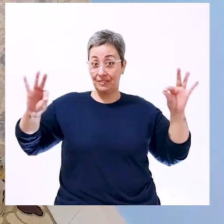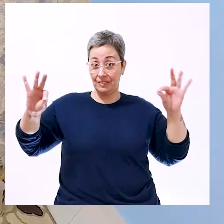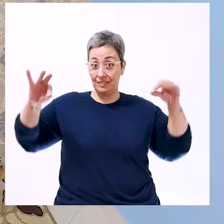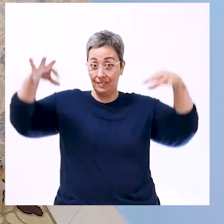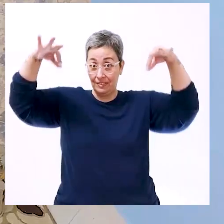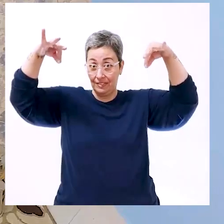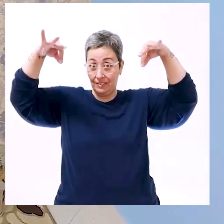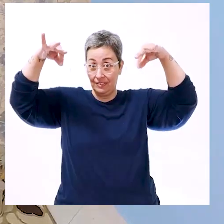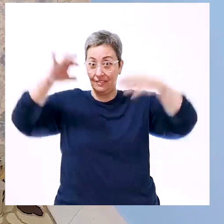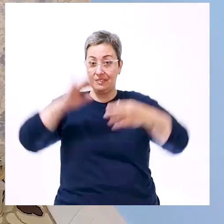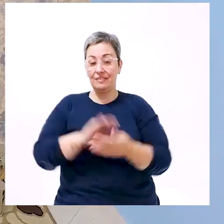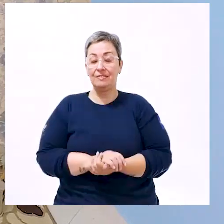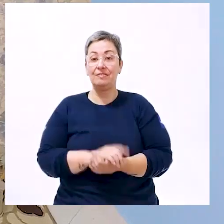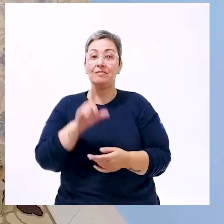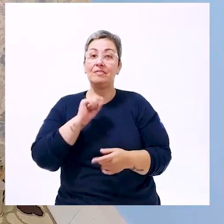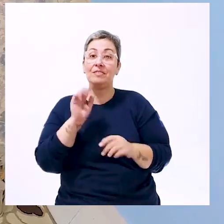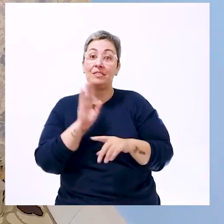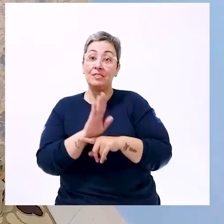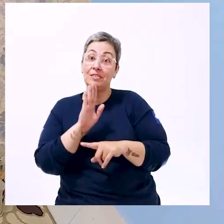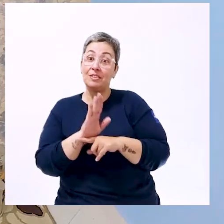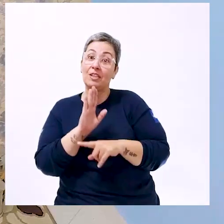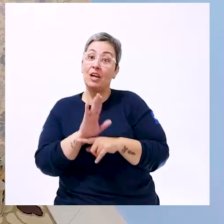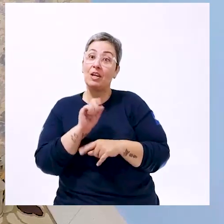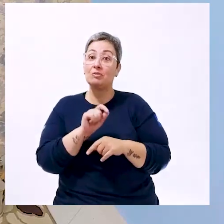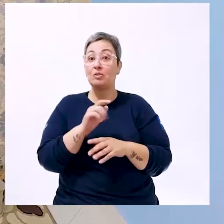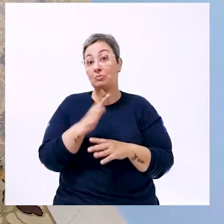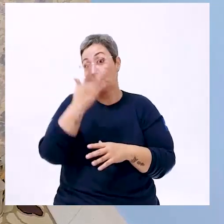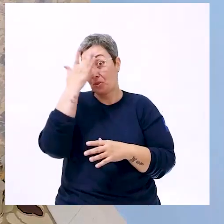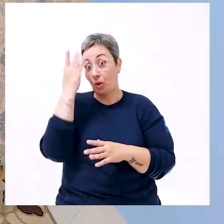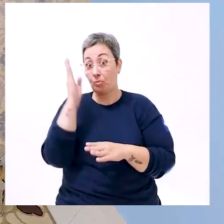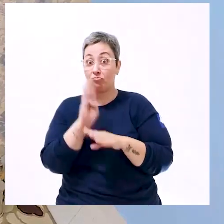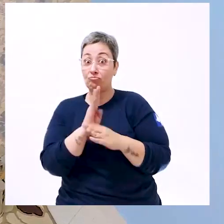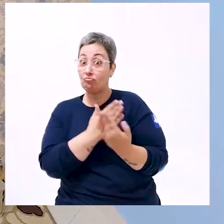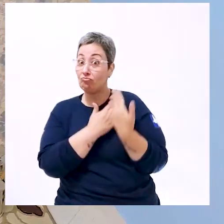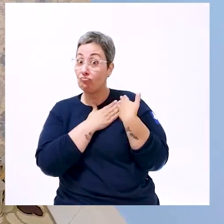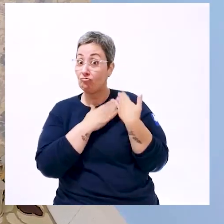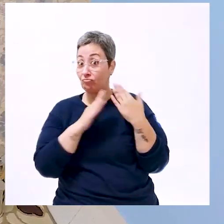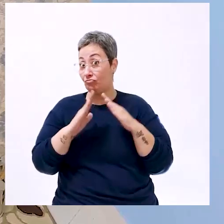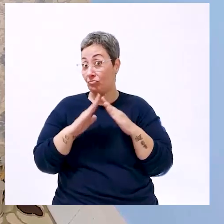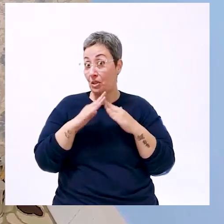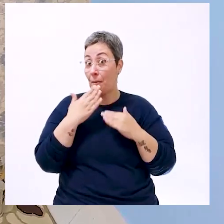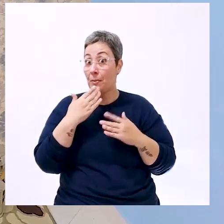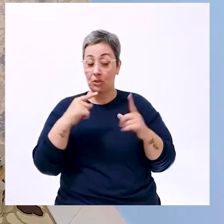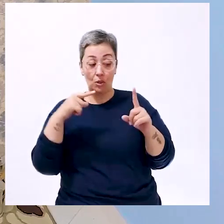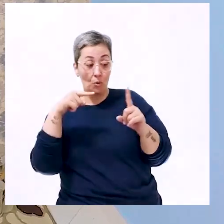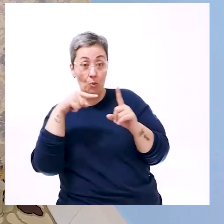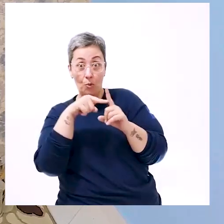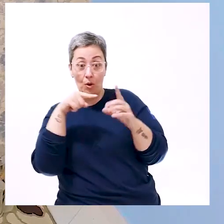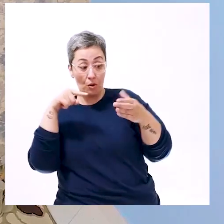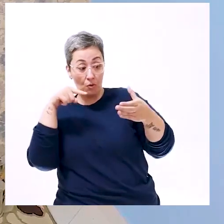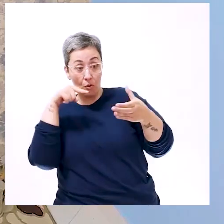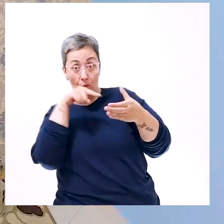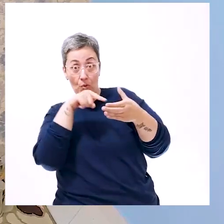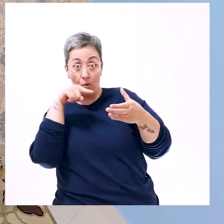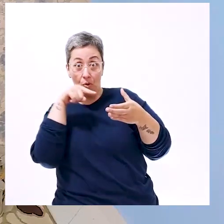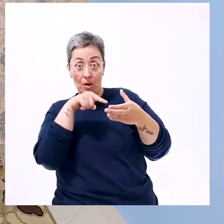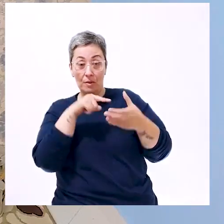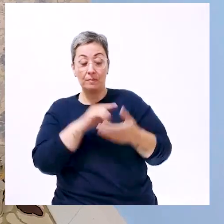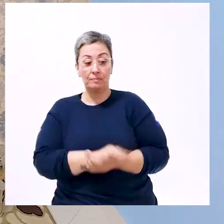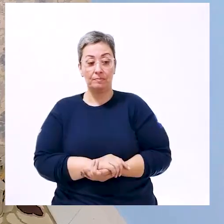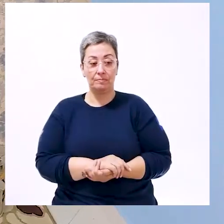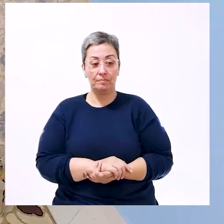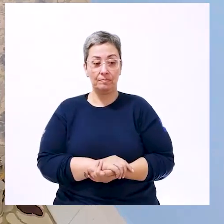um varal e a ajuda de quem vocês tiverem em casa. Vocês irão pedir para furar aqui, ó, na